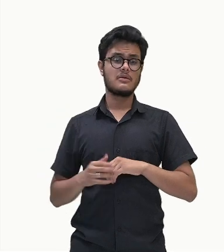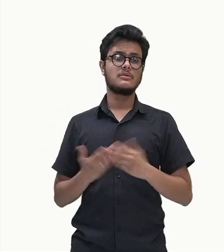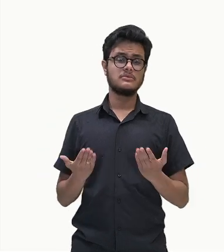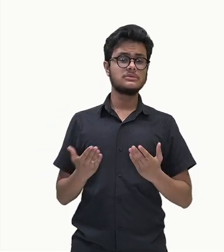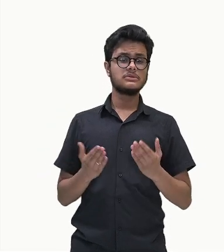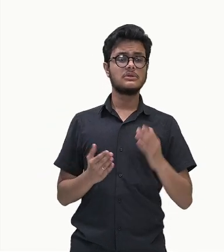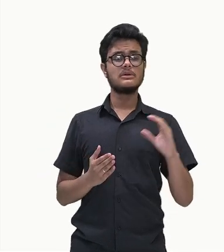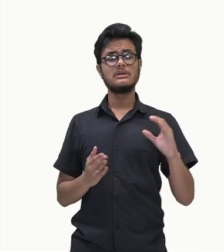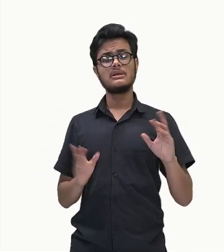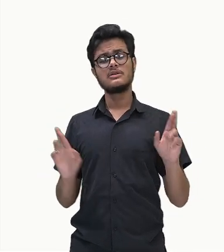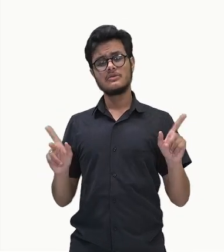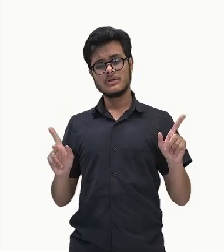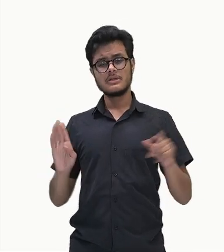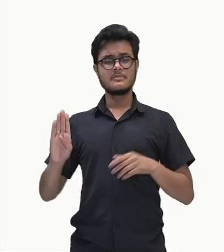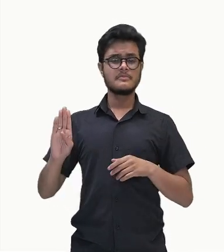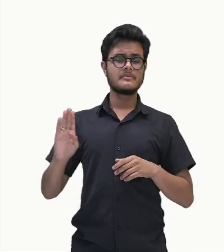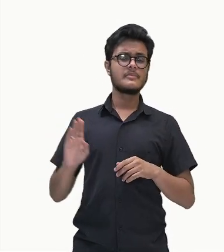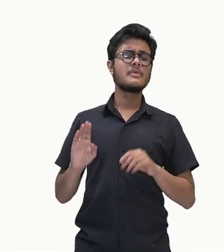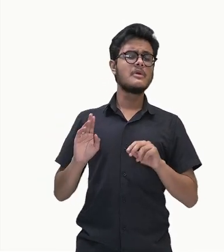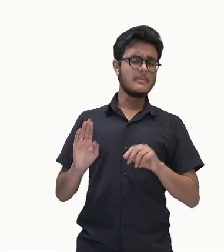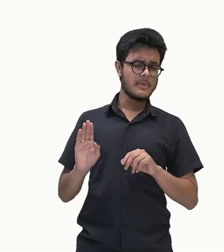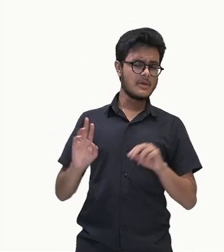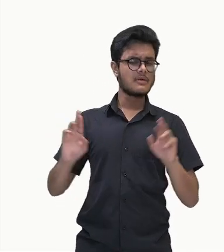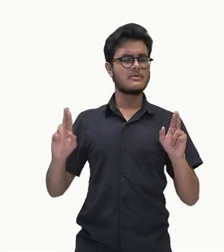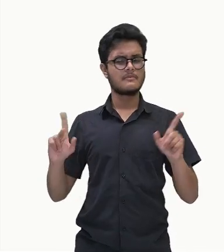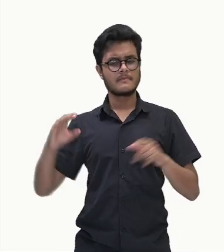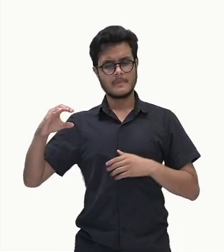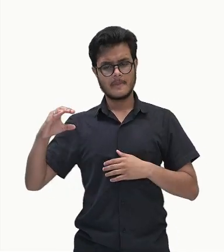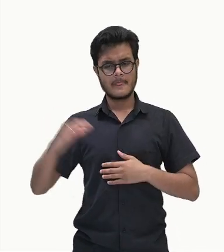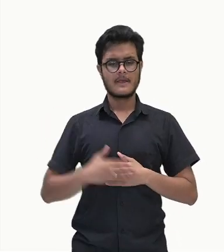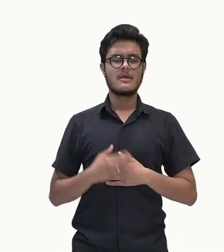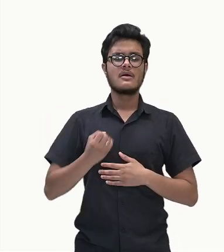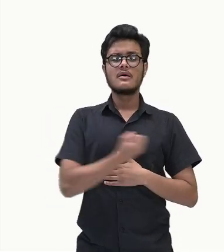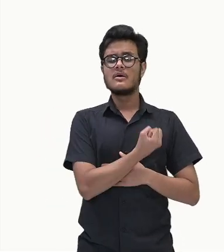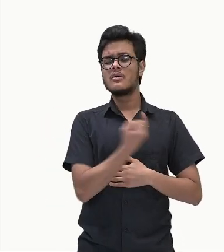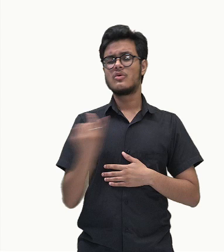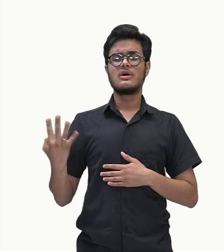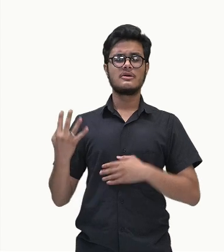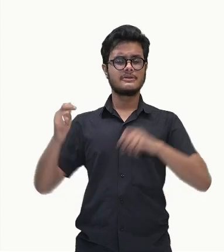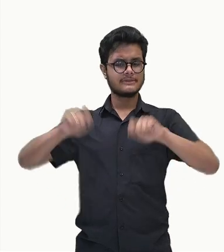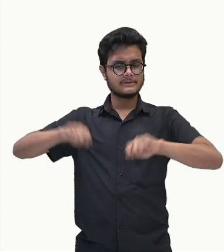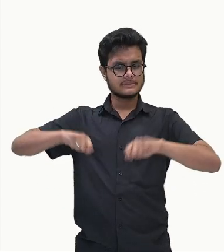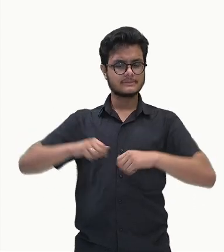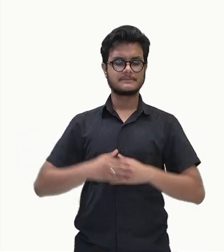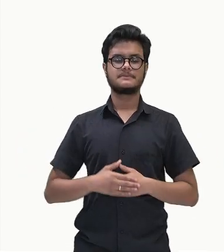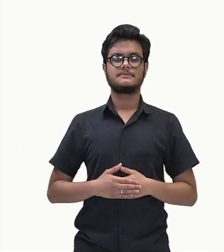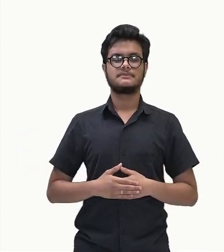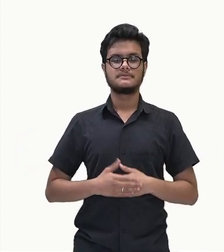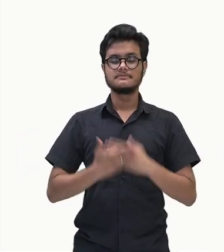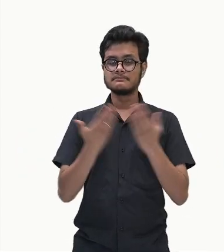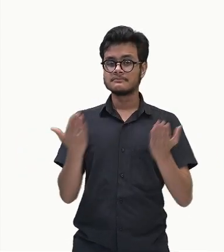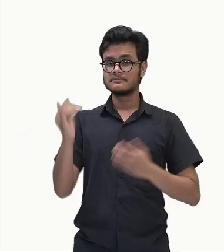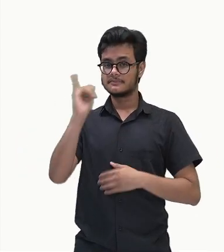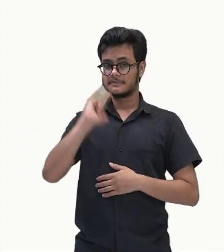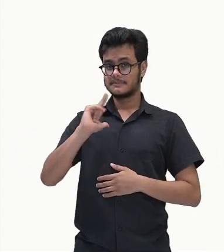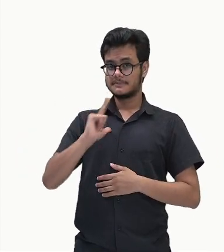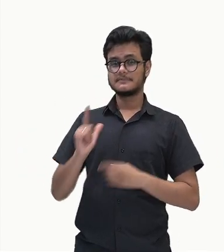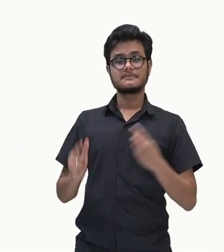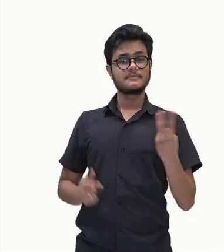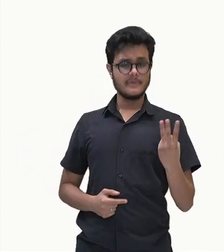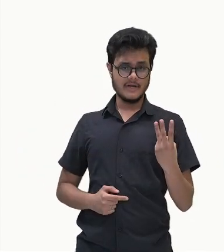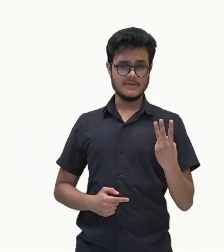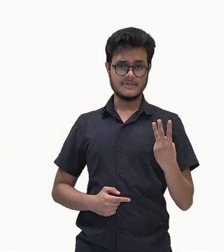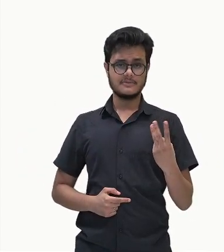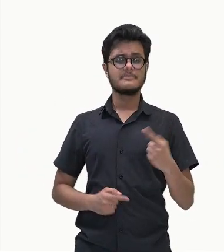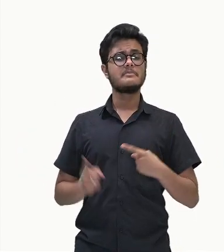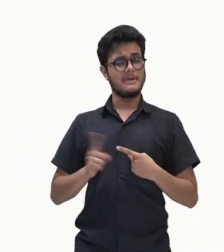diferente de C Então qual é o número de resultados possíveis a gente só tem três posições